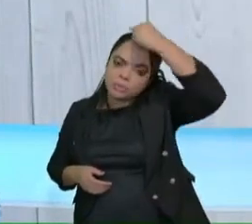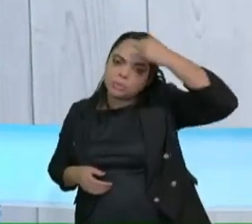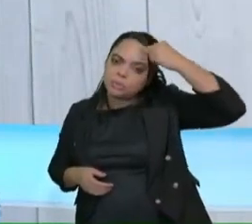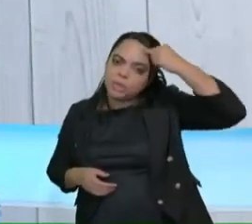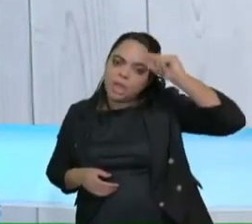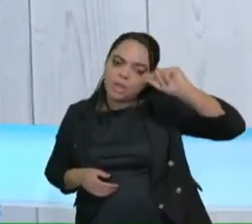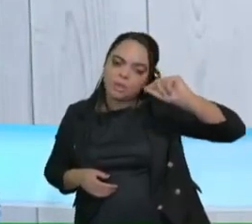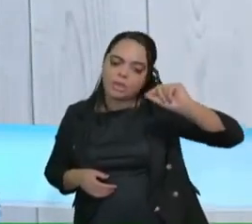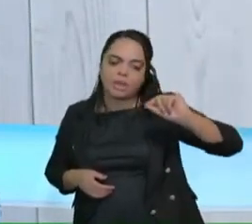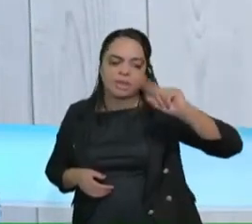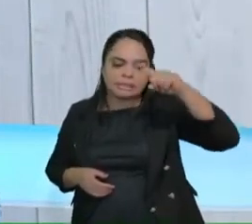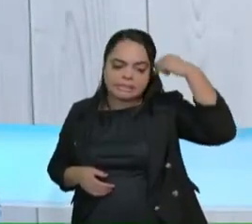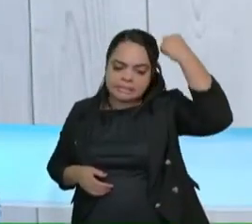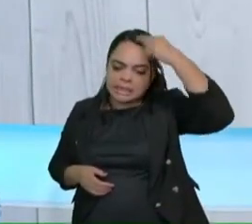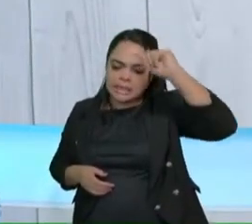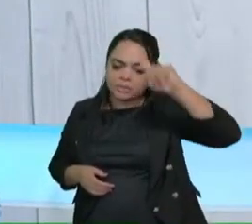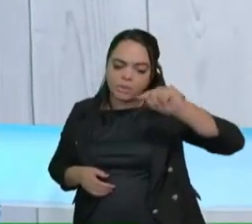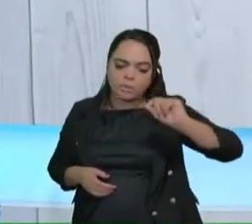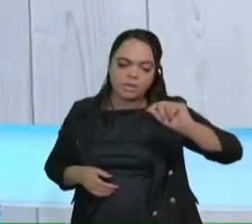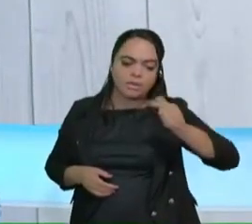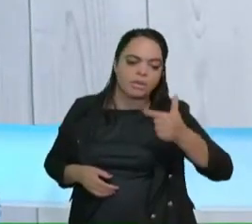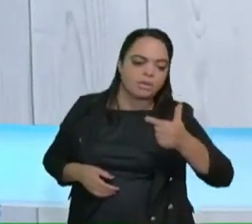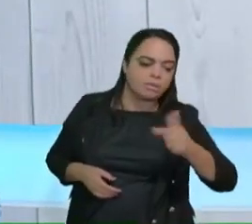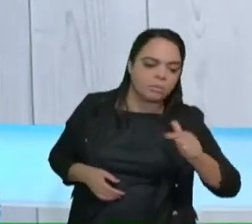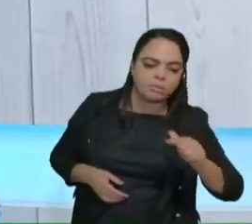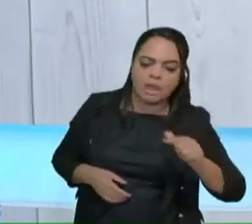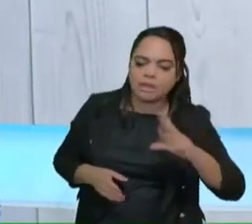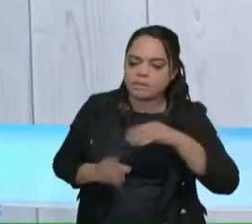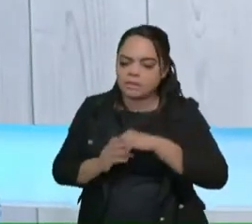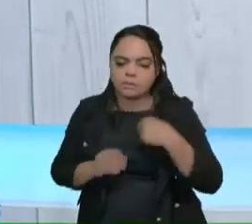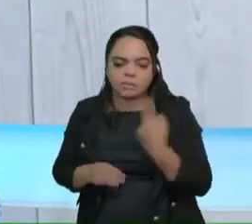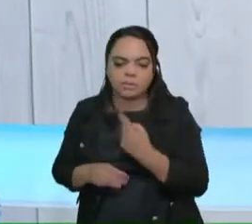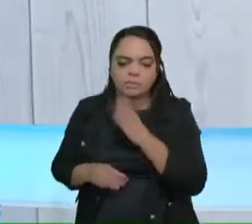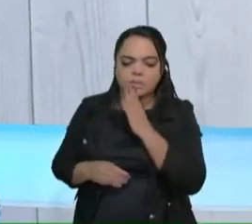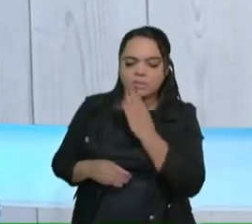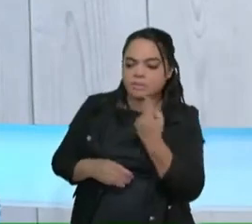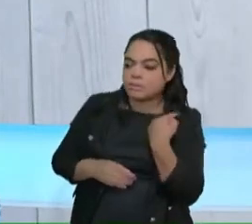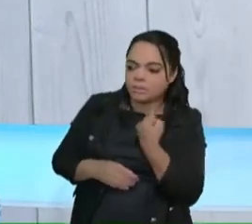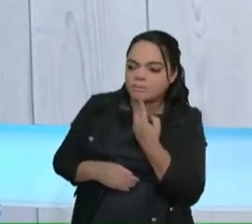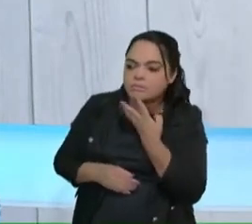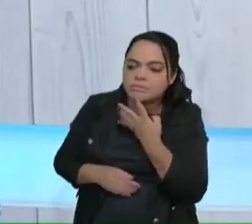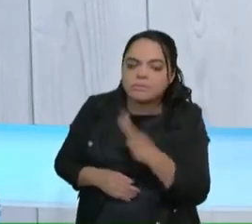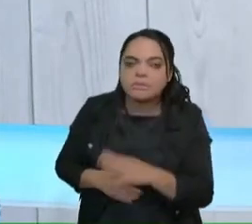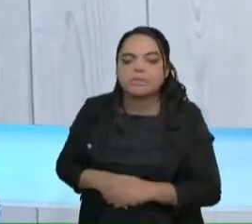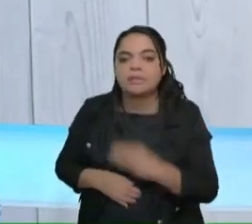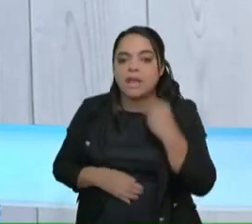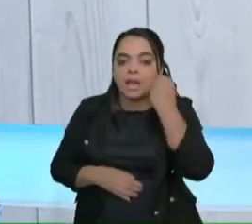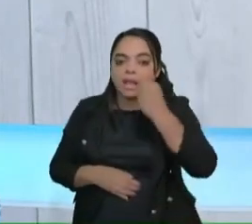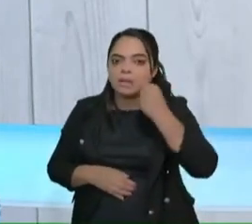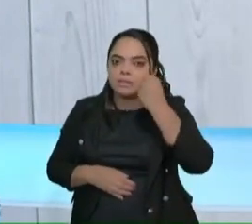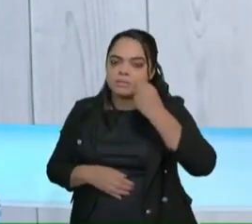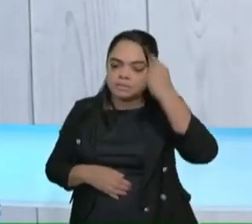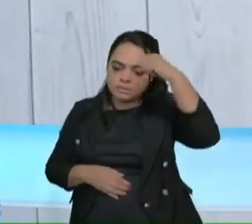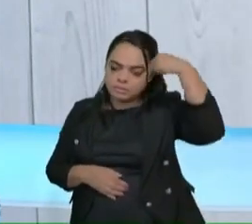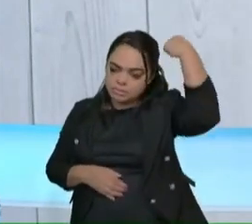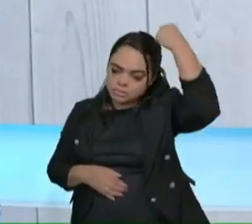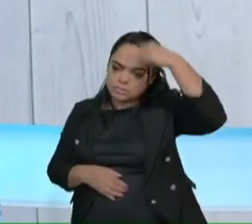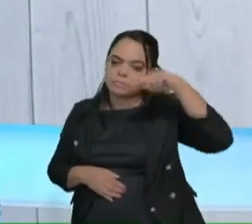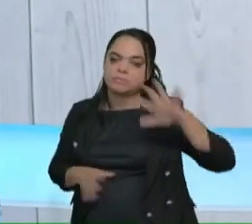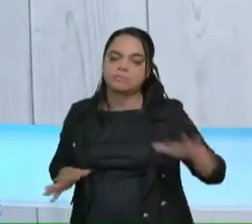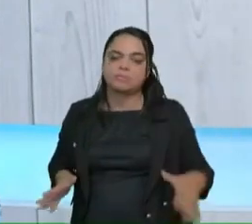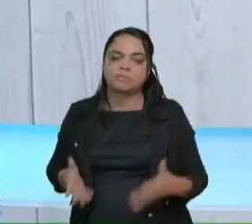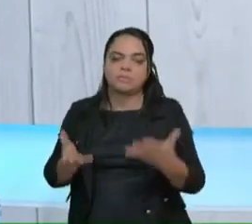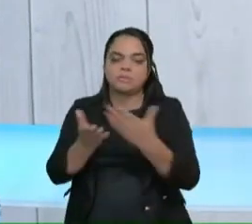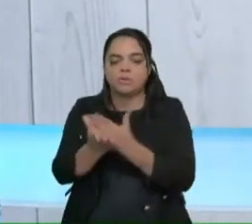fora do comum aquilo que tá fora do que a gente já conhece então a experiência do Sagrado é que promove o